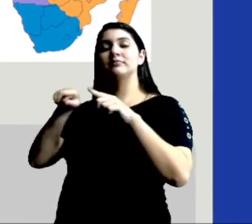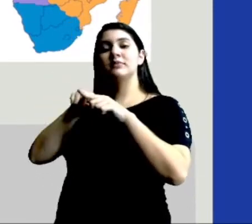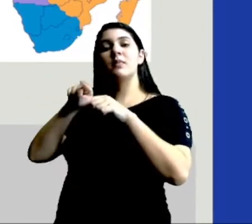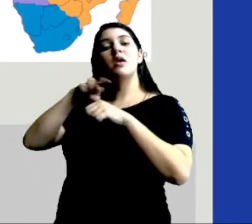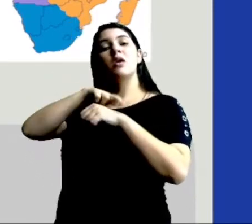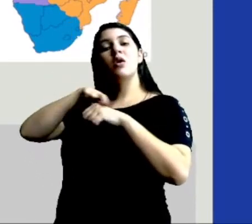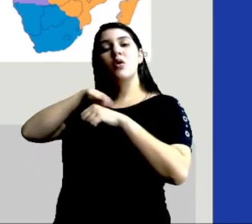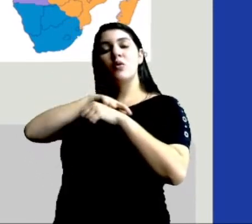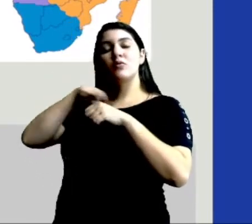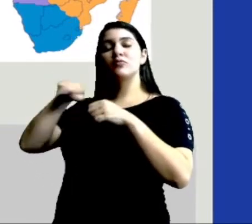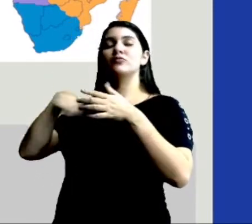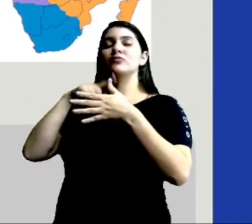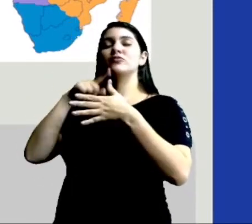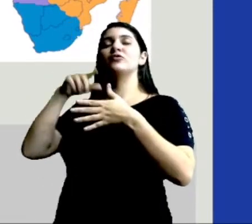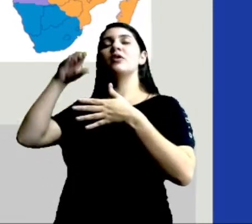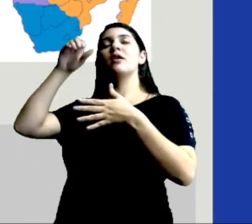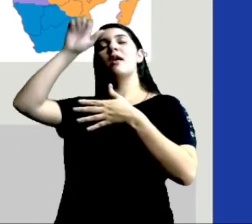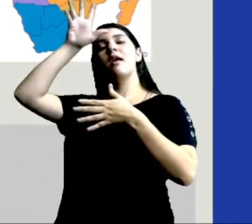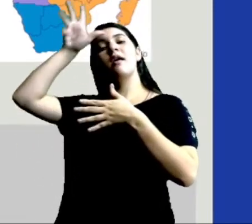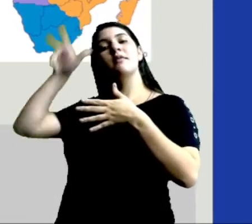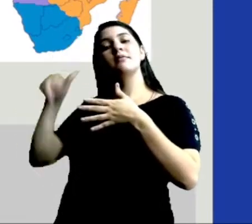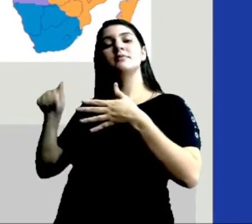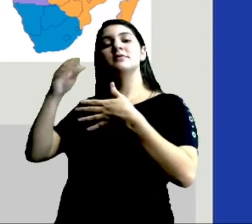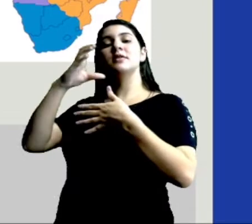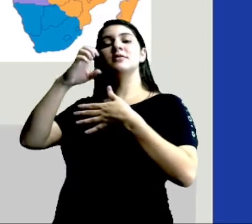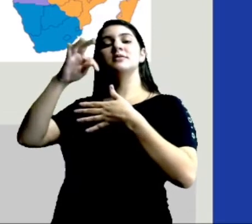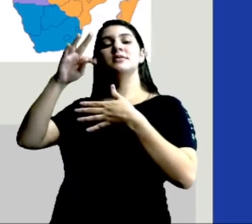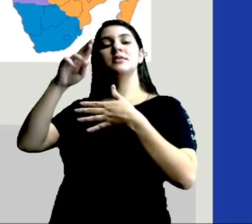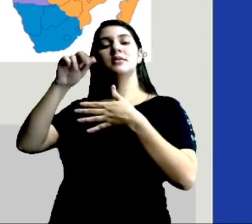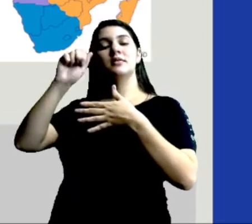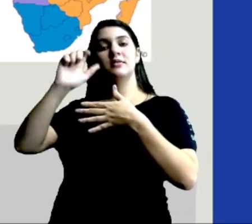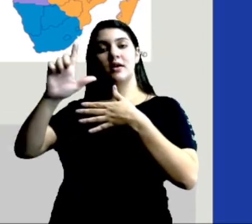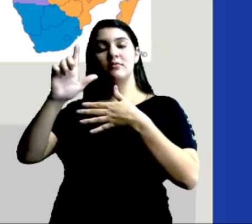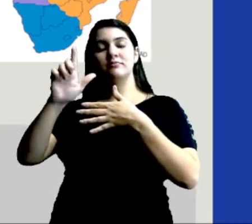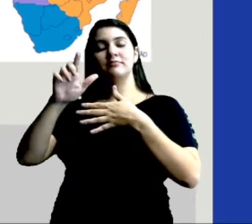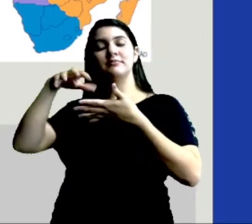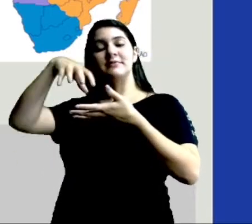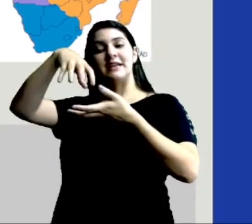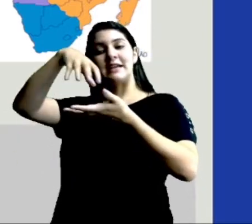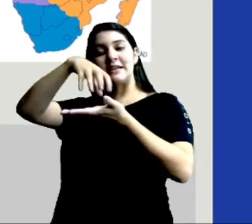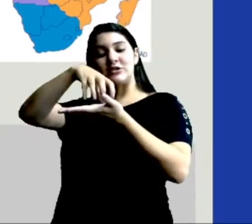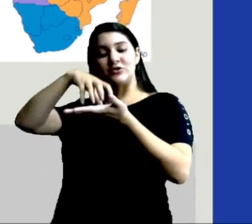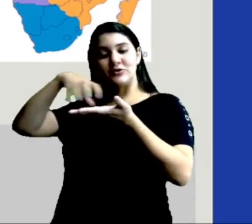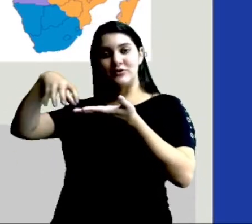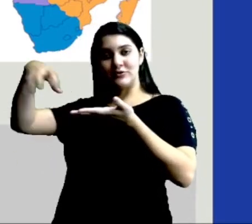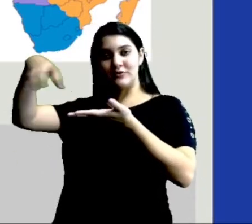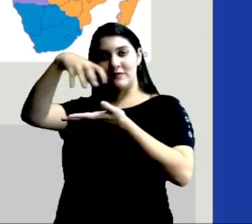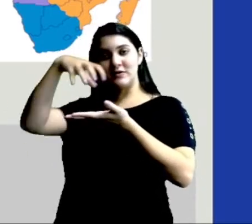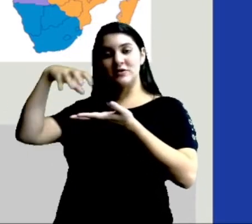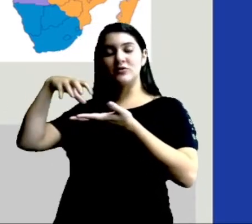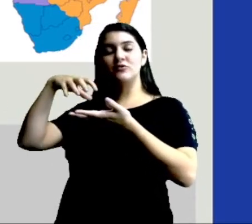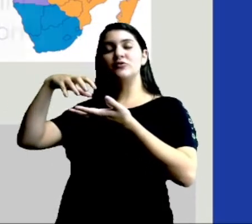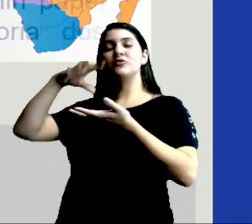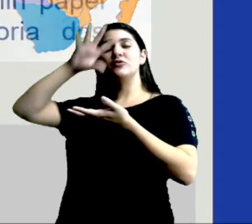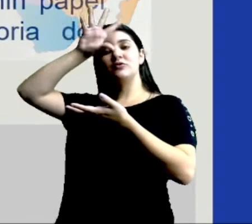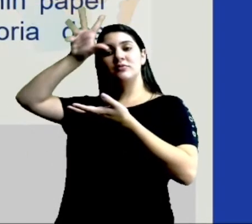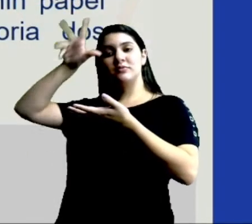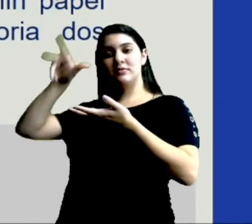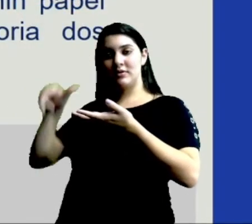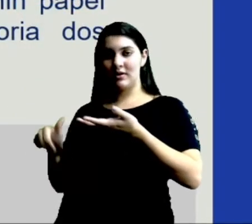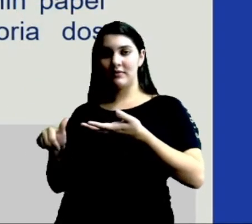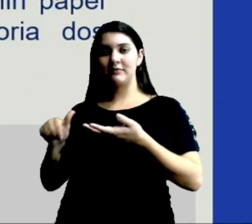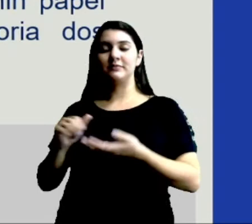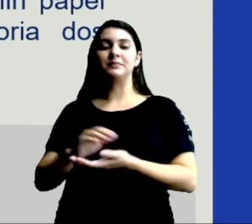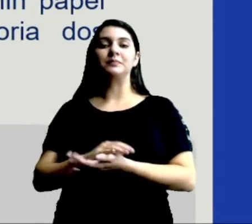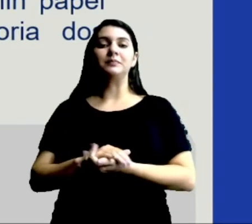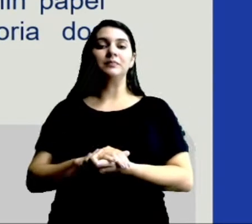aí a África Central. Tá? Essas daí são as divisões do continente africano.